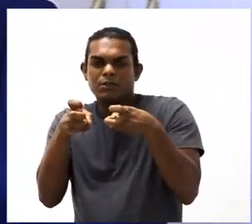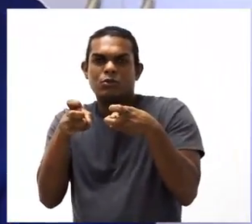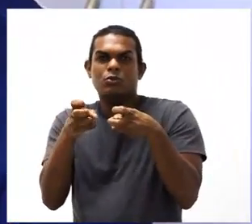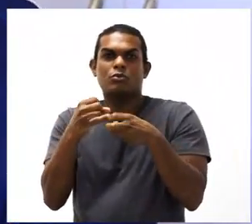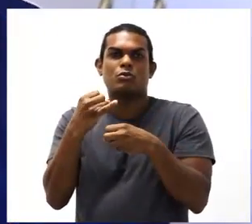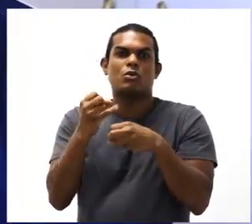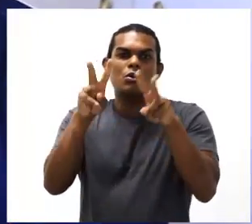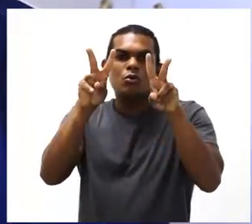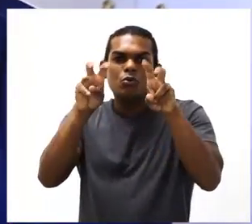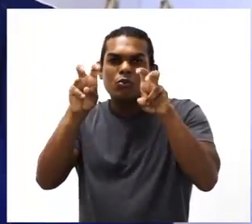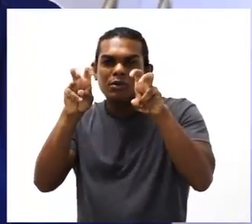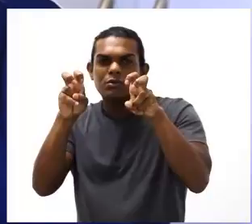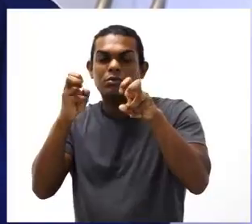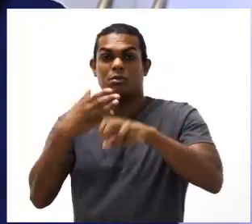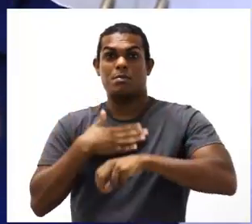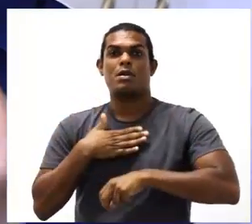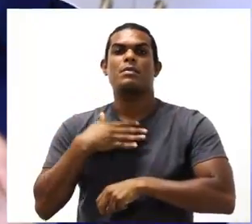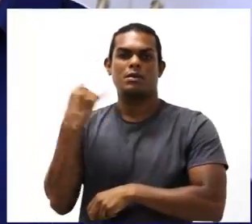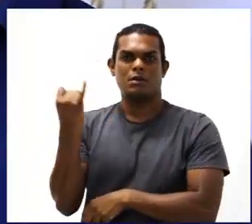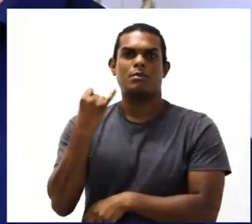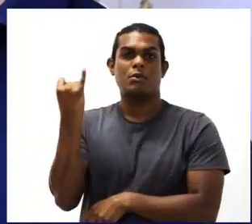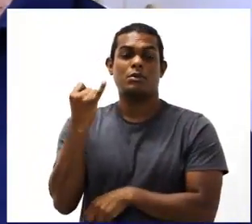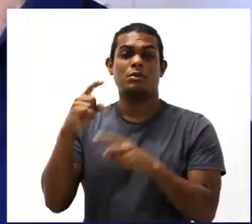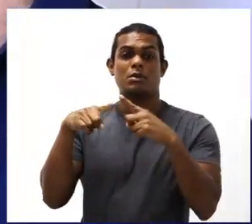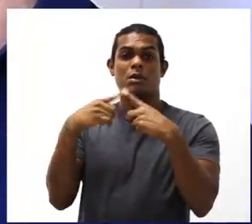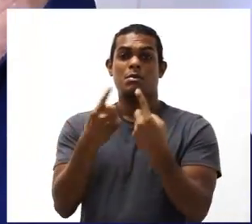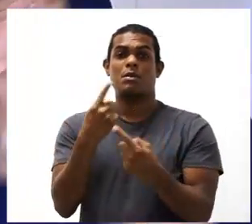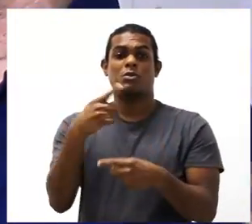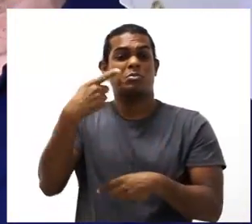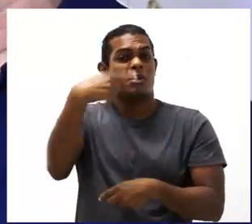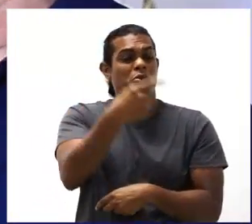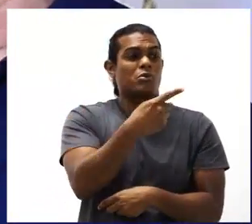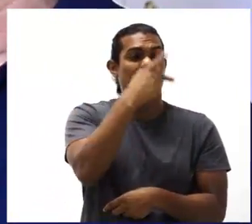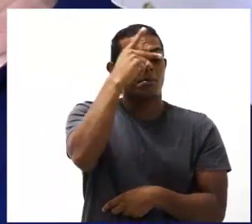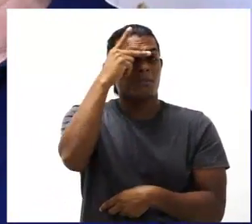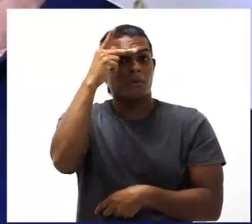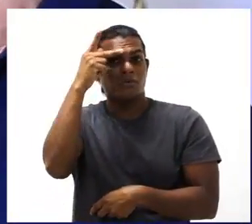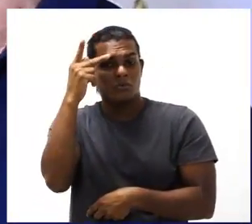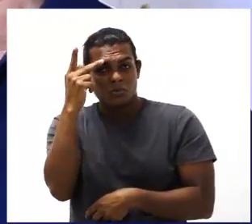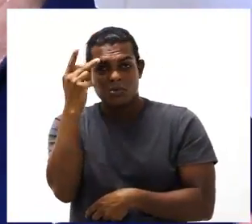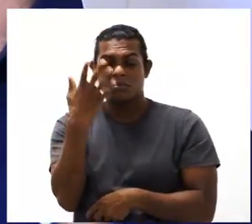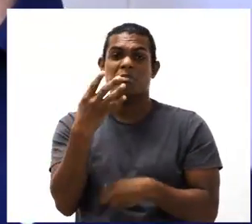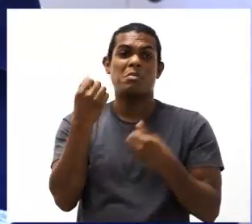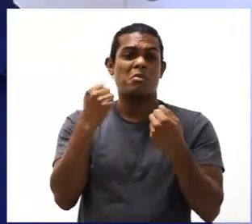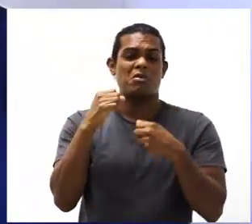valor. Ele tem um papel importante. Então, para mim, ele é informação. Para o outro, não é informação.